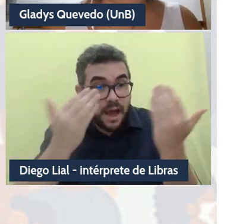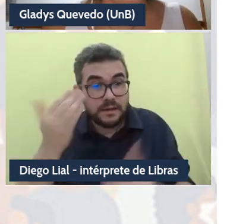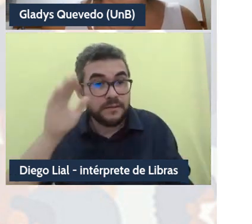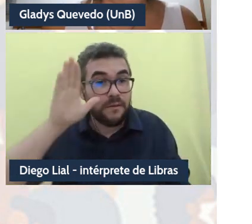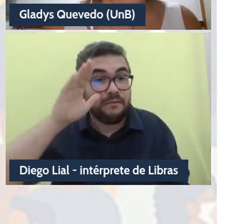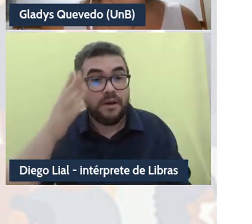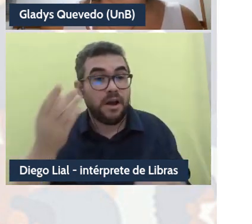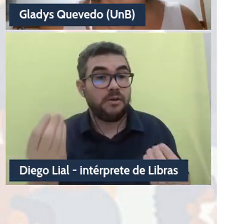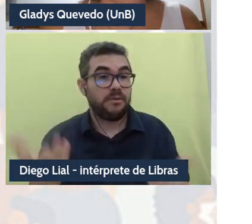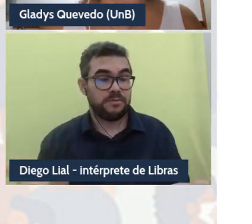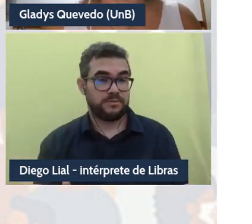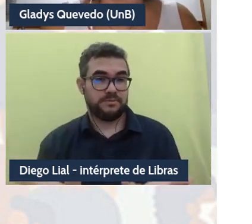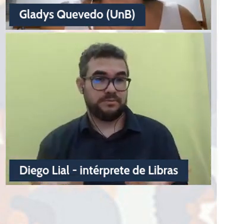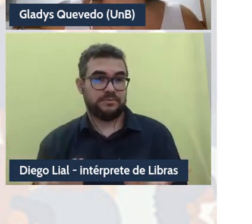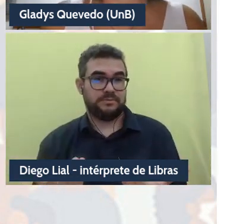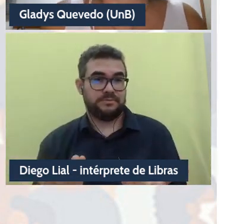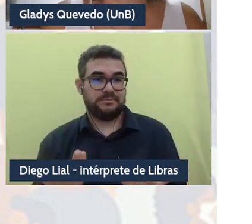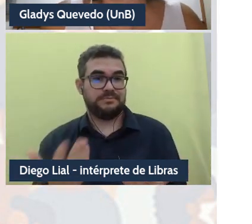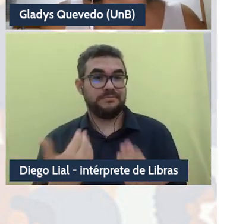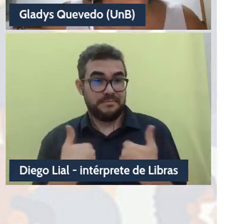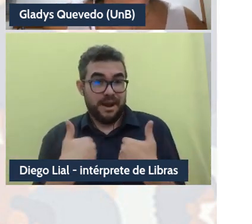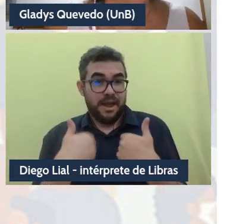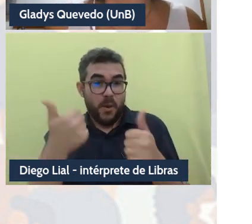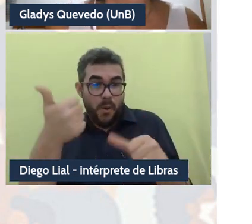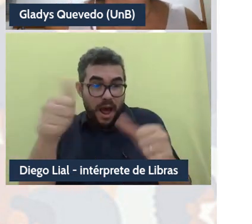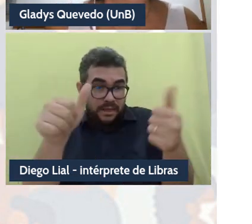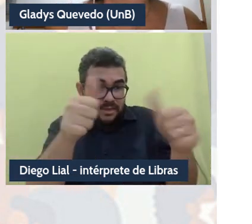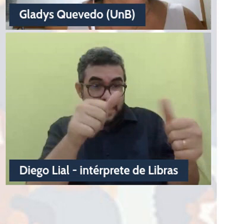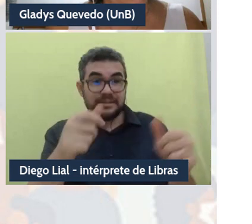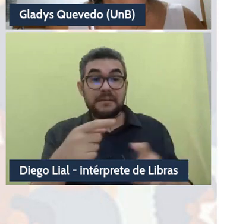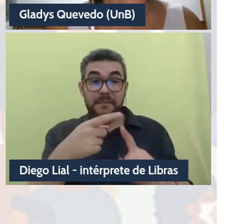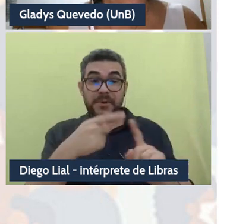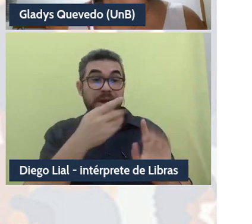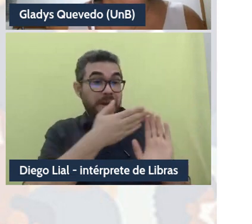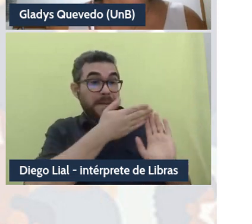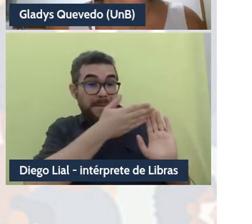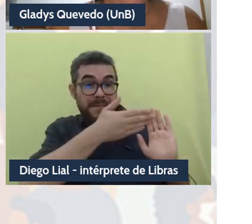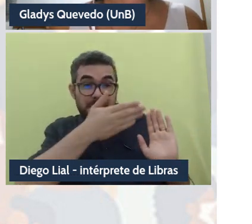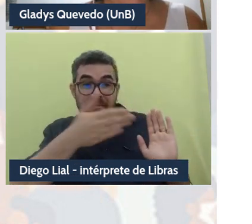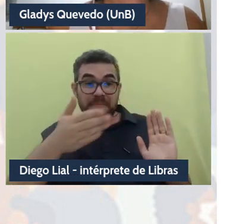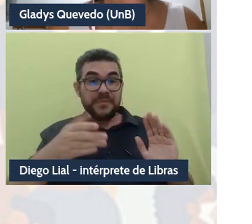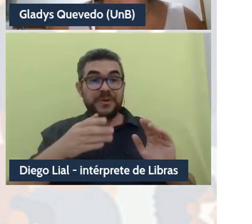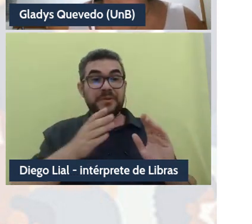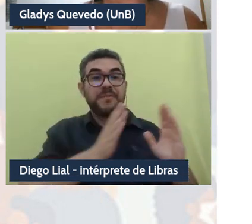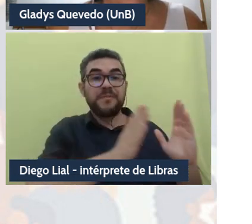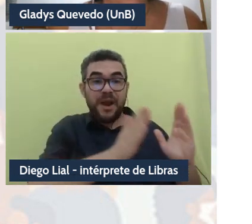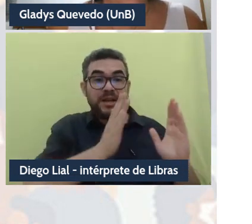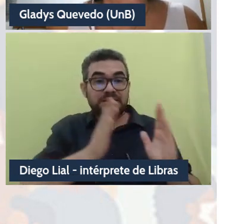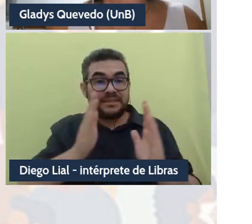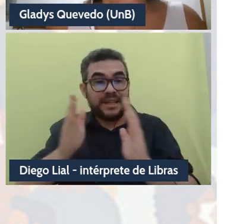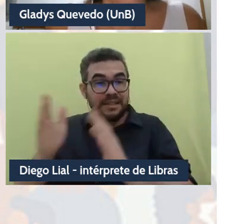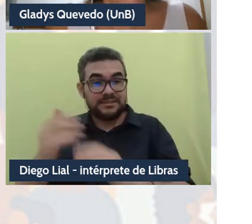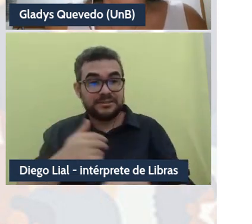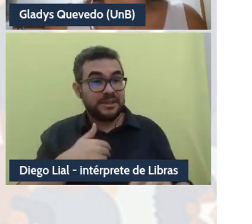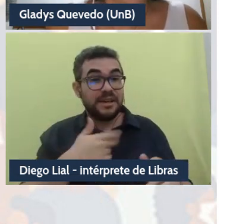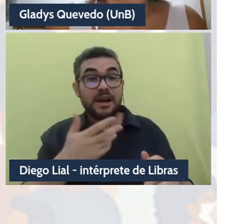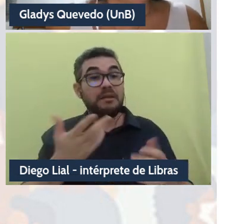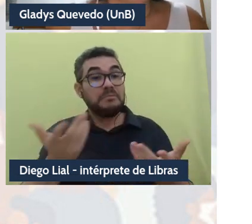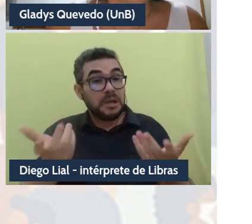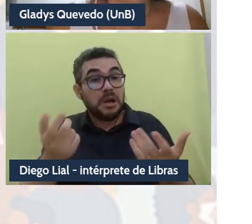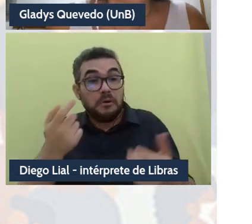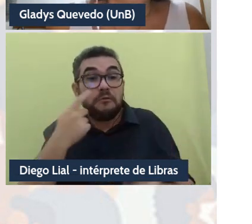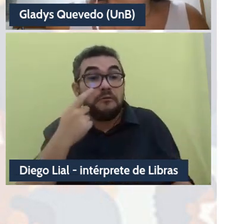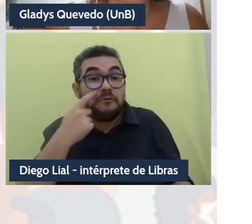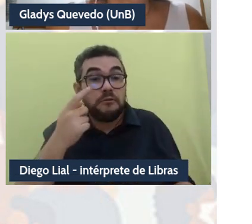servir, para retroalimentar o processo de forma positiva, né? E eu tenho que ter